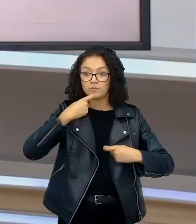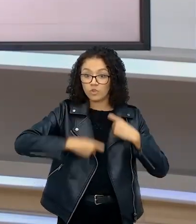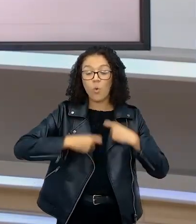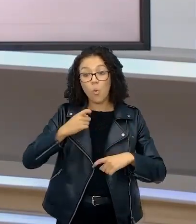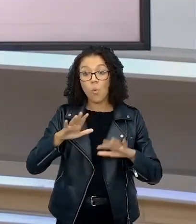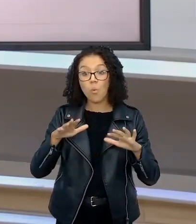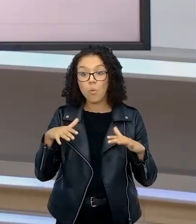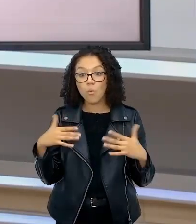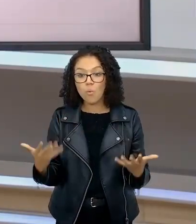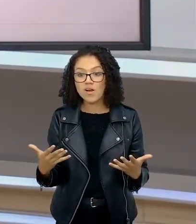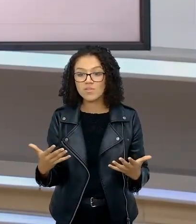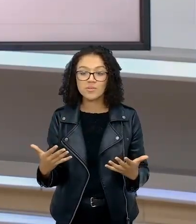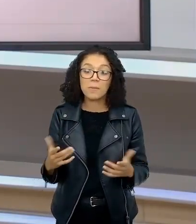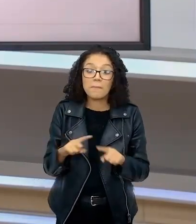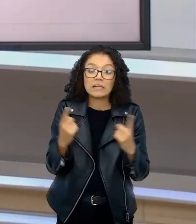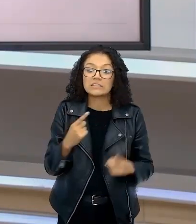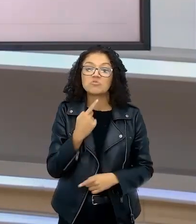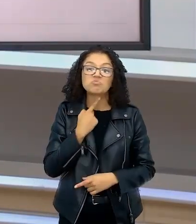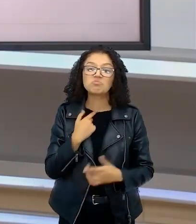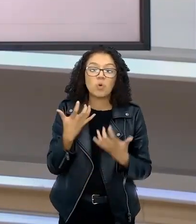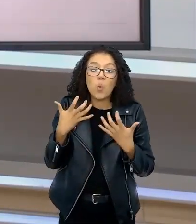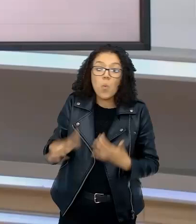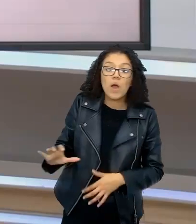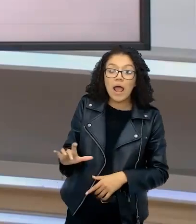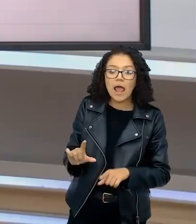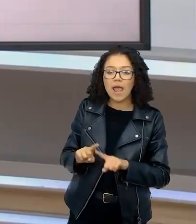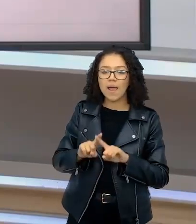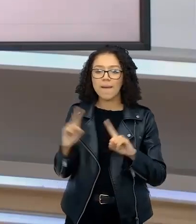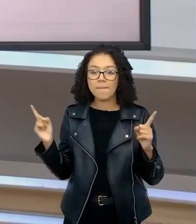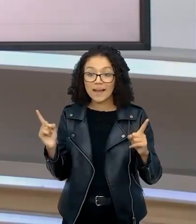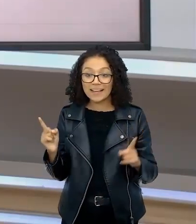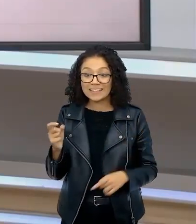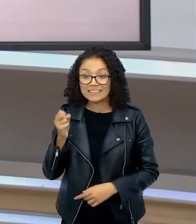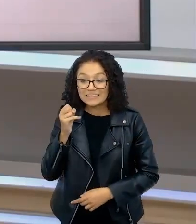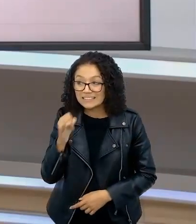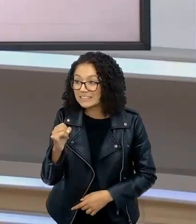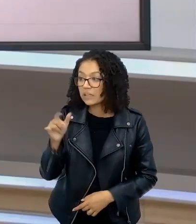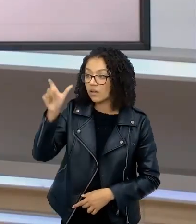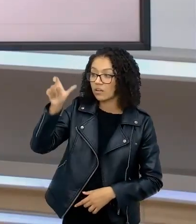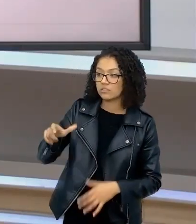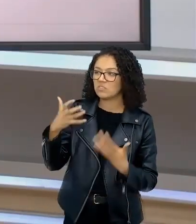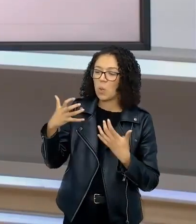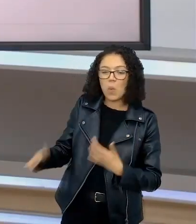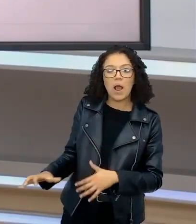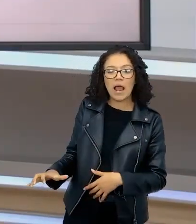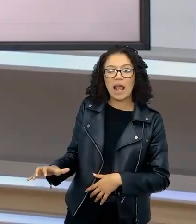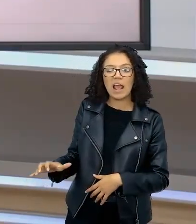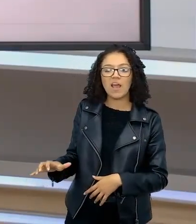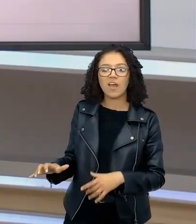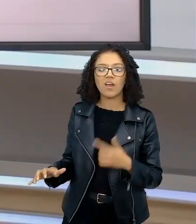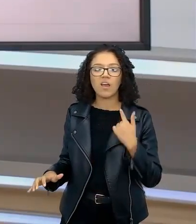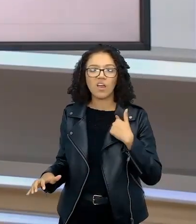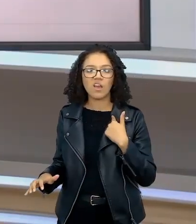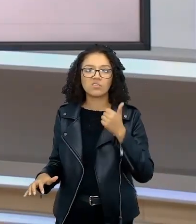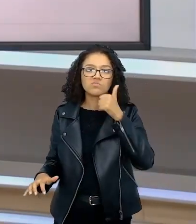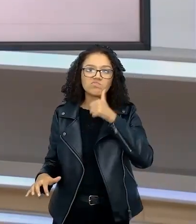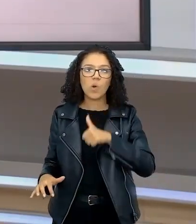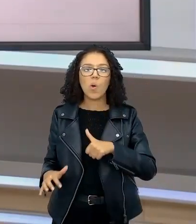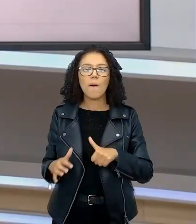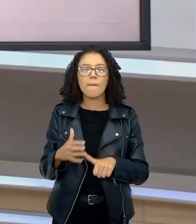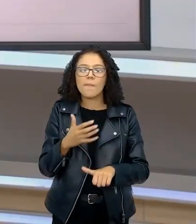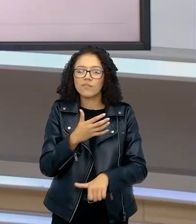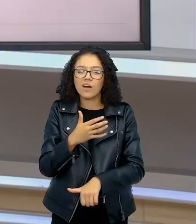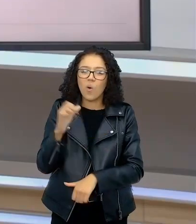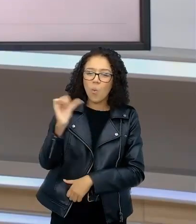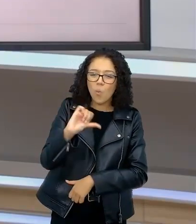namorados sem desejar. Elas não querem, mas elas entenderam que se elas não fizerem isso, elas não vão ser uma boa namorada.